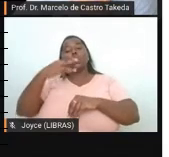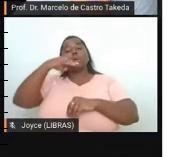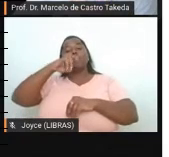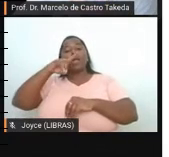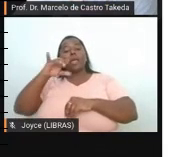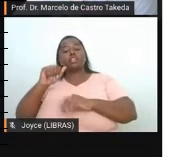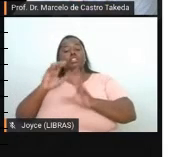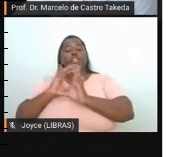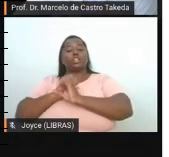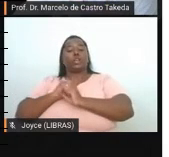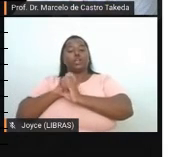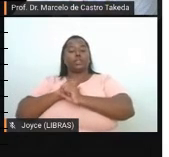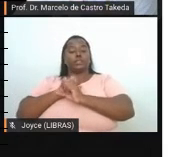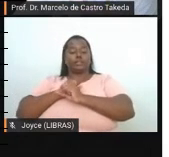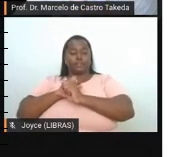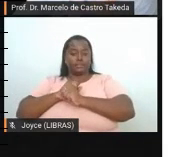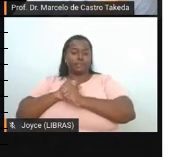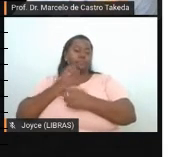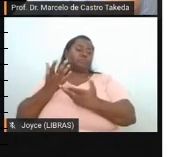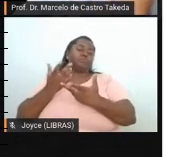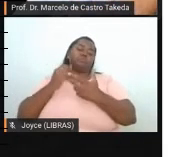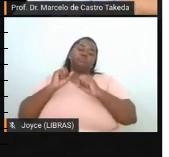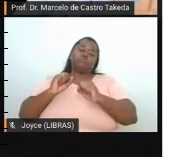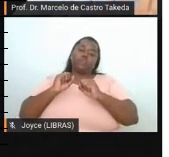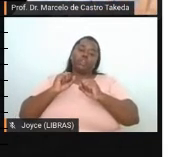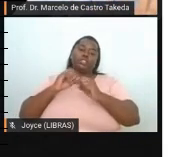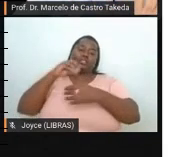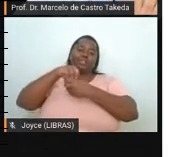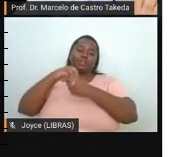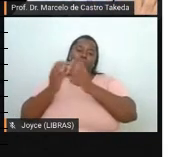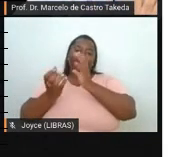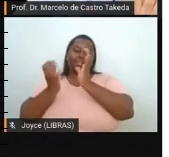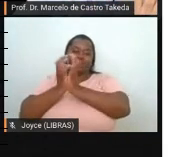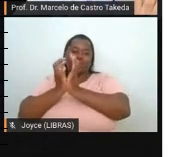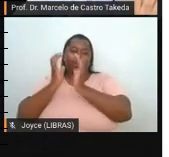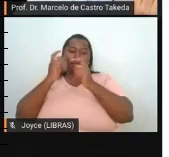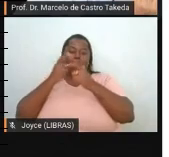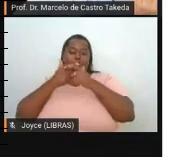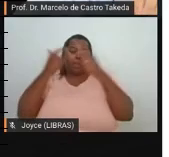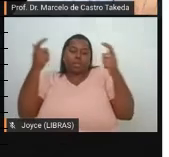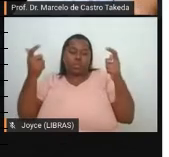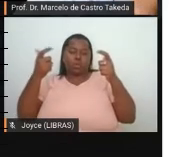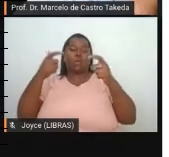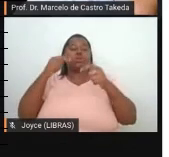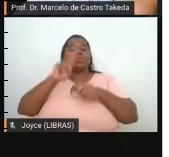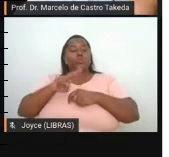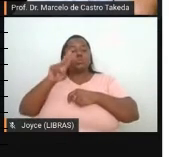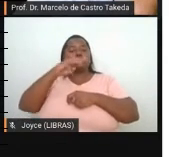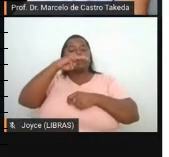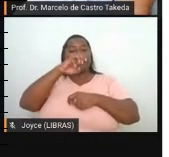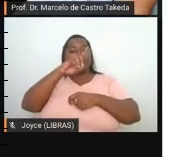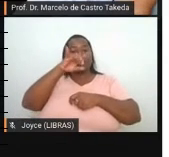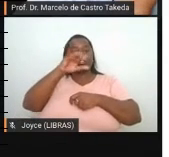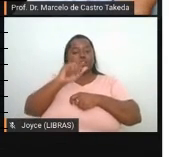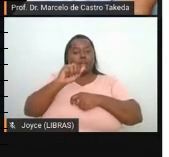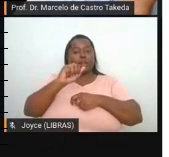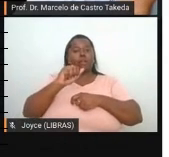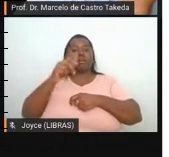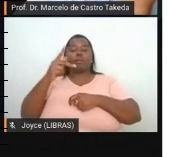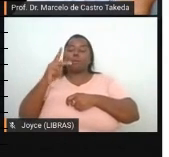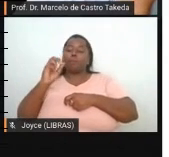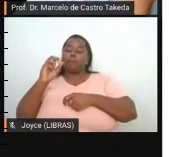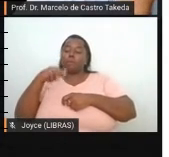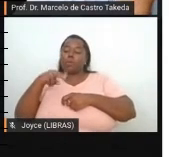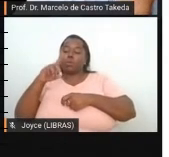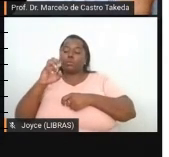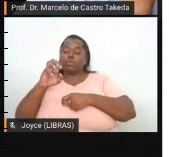notas. Normalmente, na categoria maior, eu uso média ponderada e dentro das categorias menores, eu costumo usar a média das